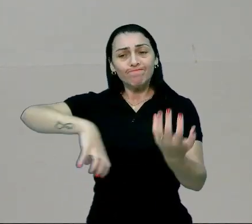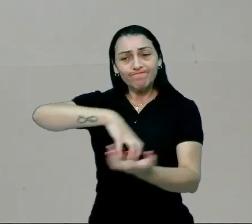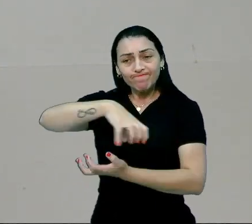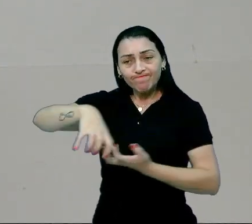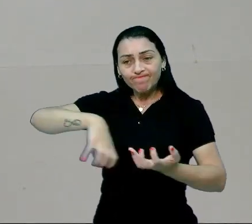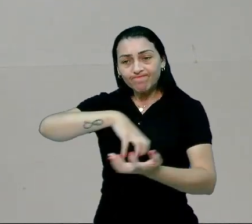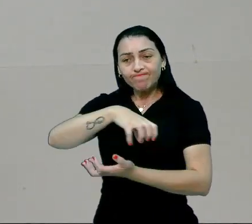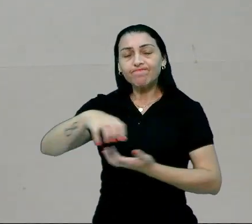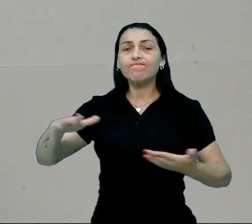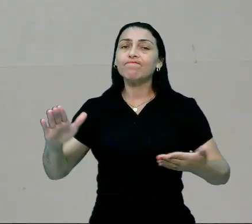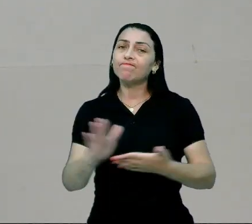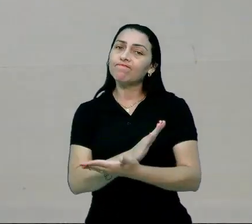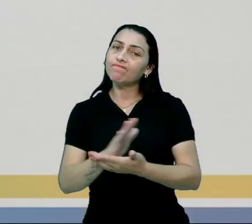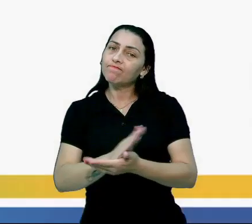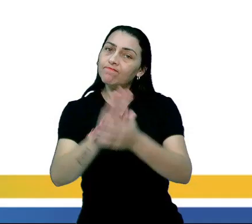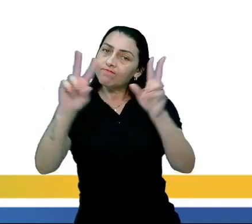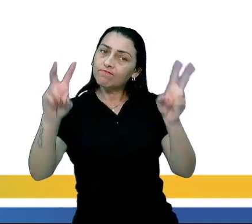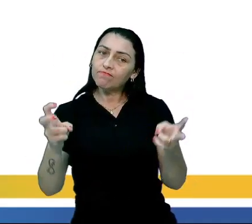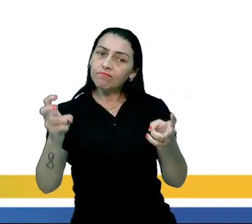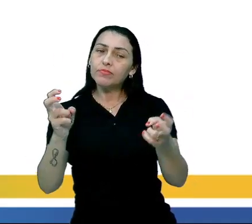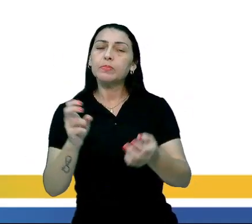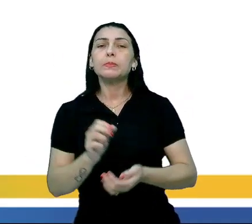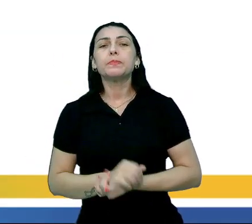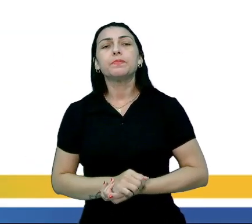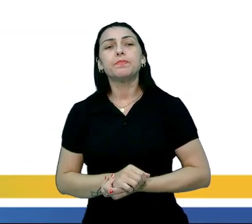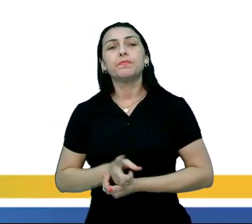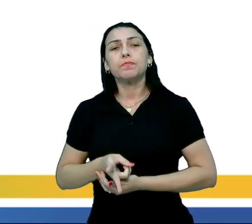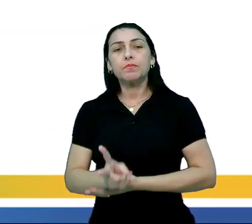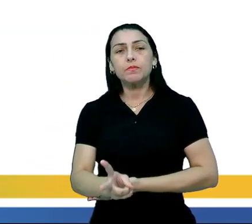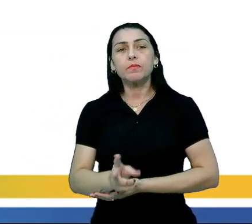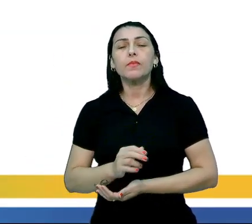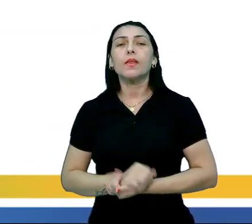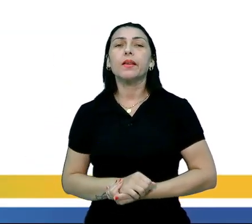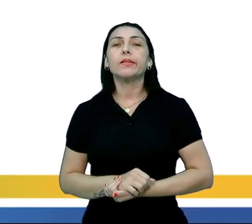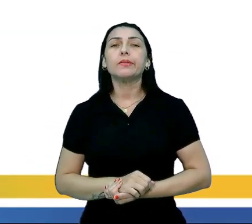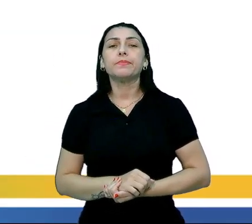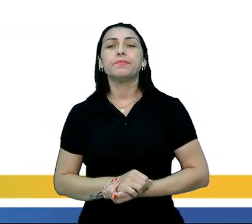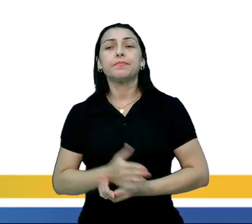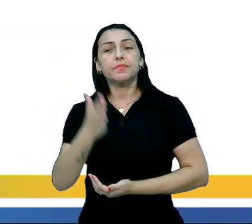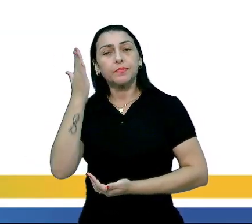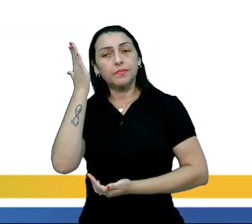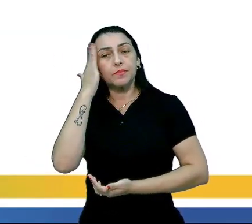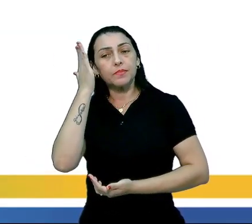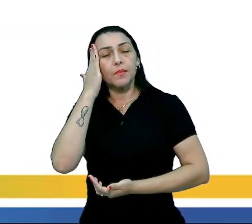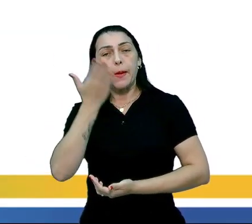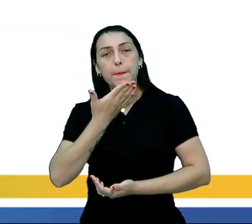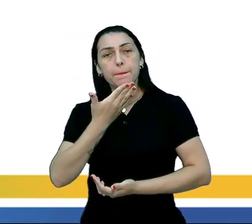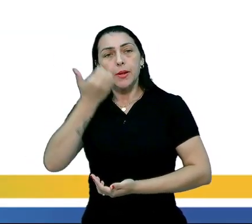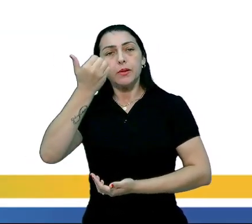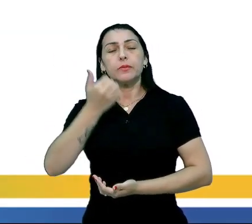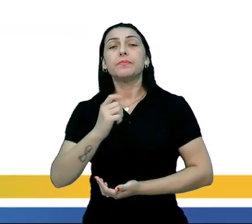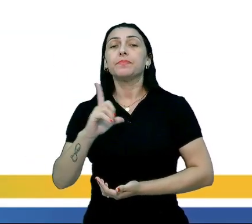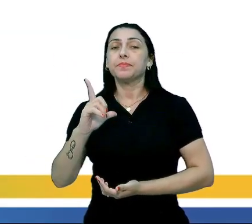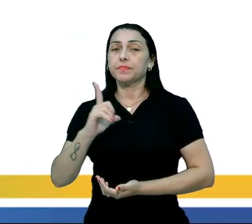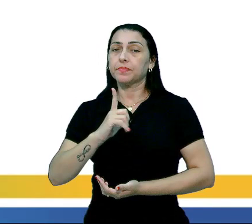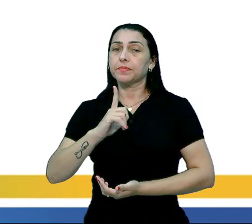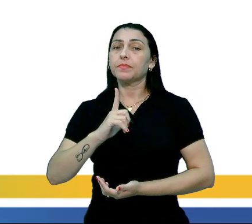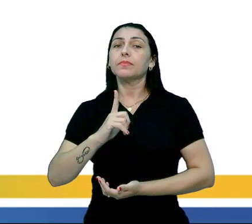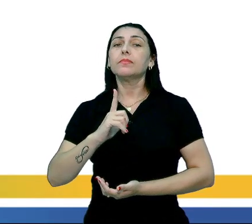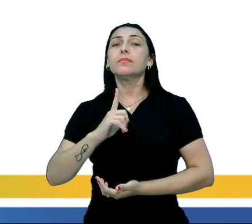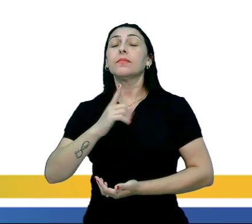sobre um determinado assunto. Então, vamos dar continuidade para entendermos melhor. Ela tem